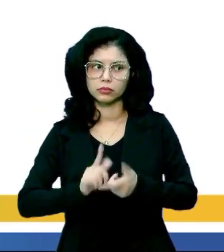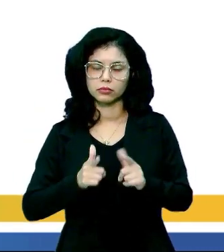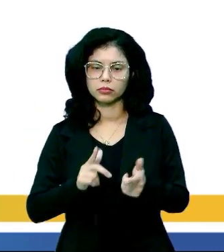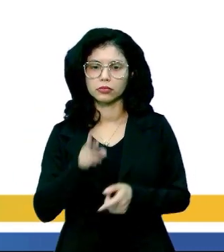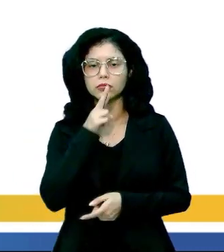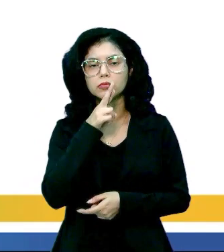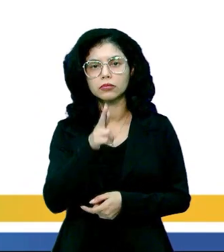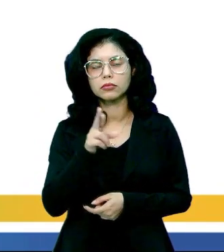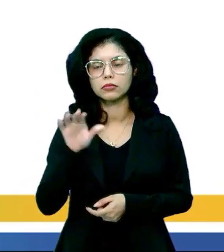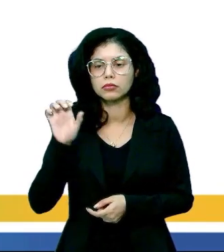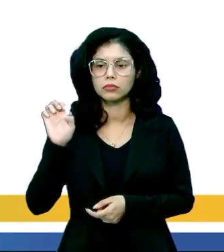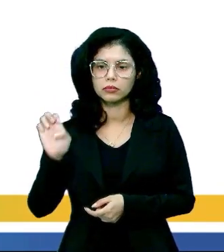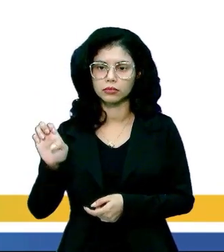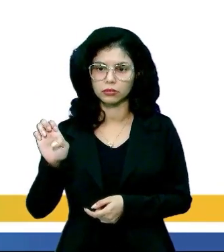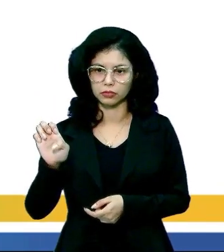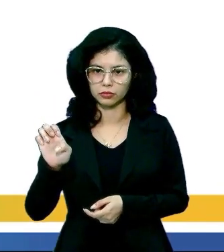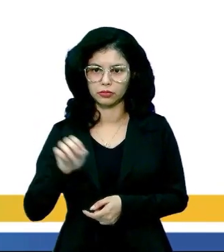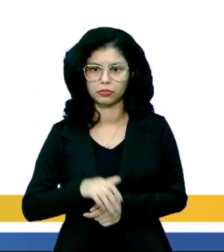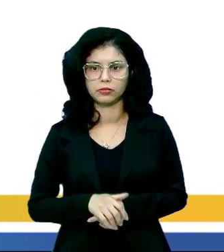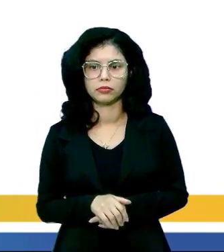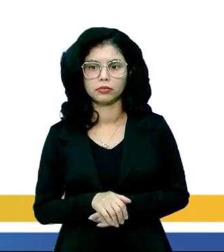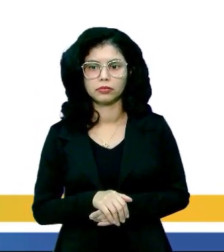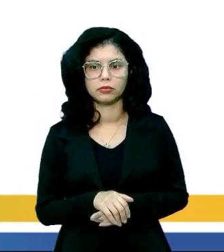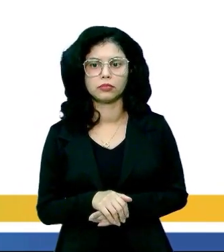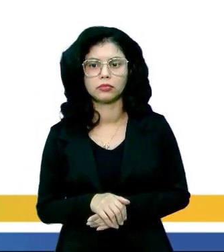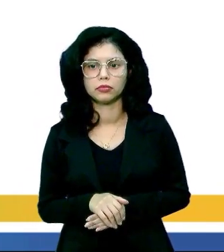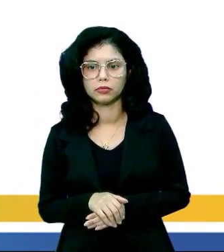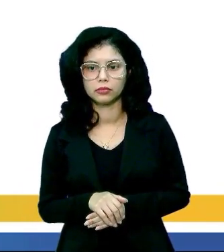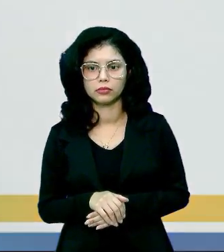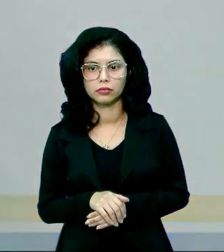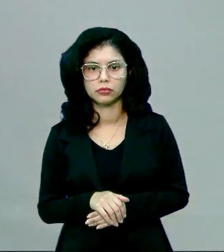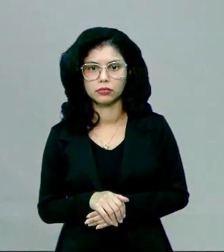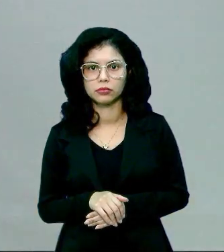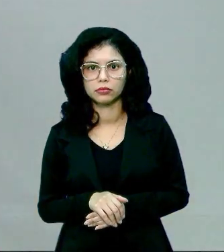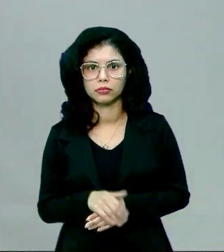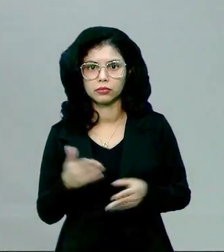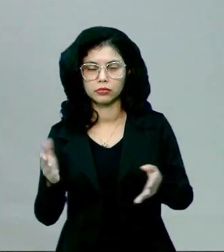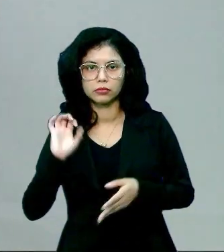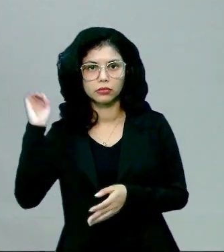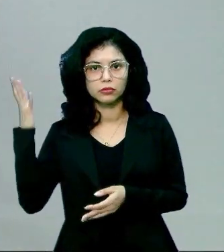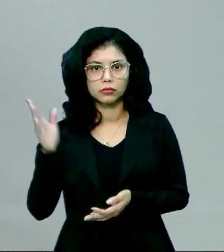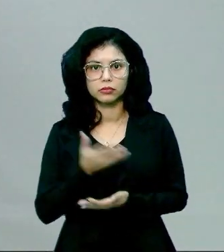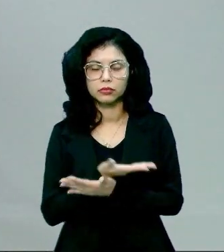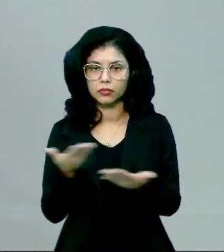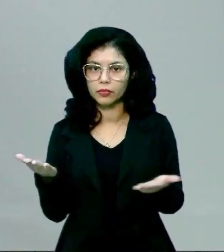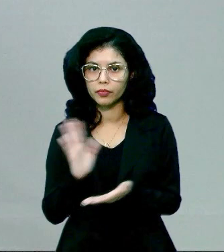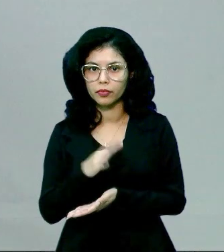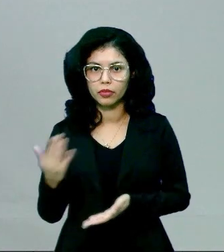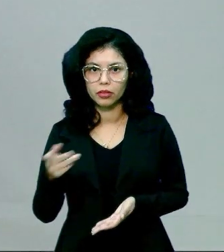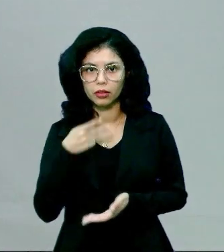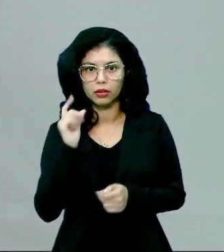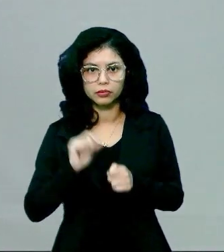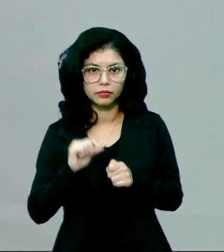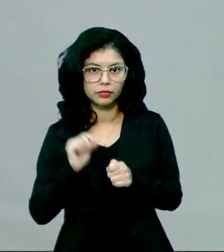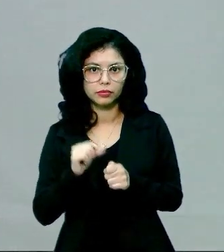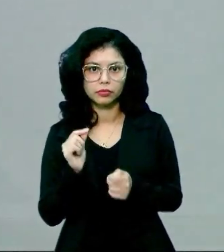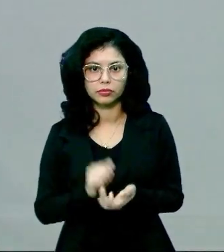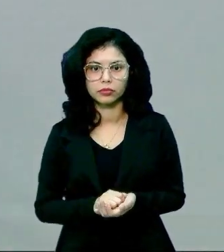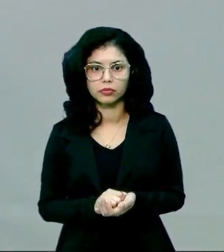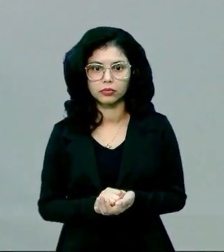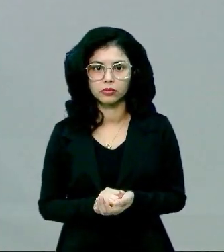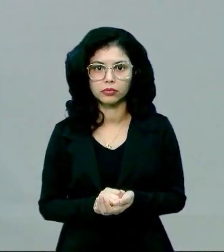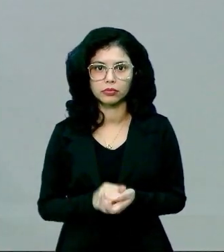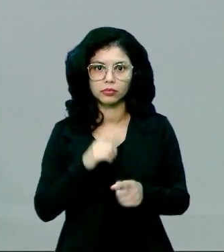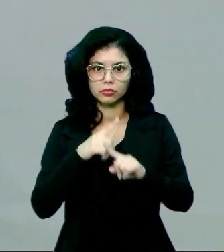Portanto, aí a nossa alternativa correta é a letra E. Nesse caso, pessoal, quando a gente vai fazer